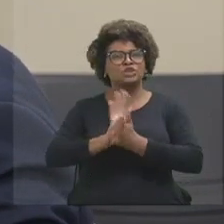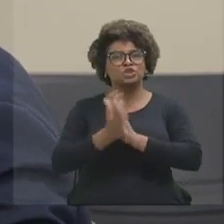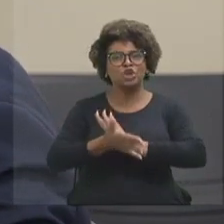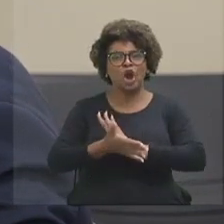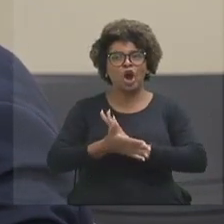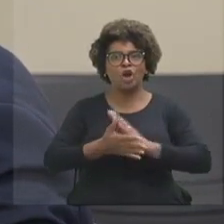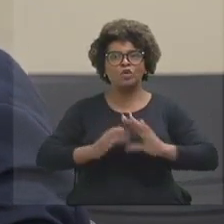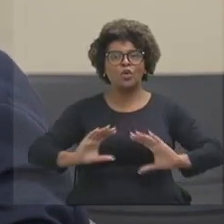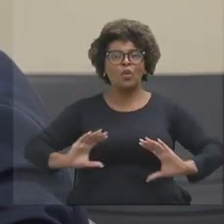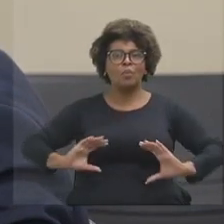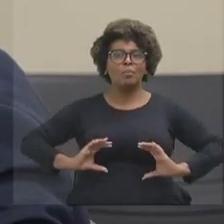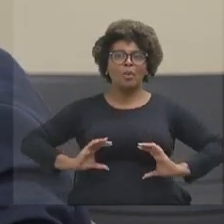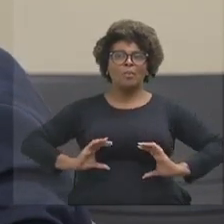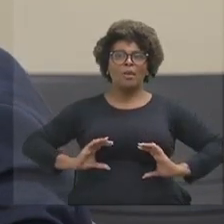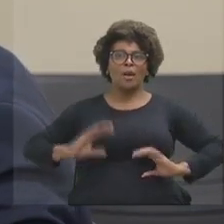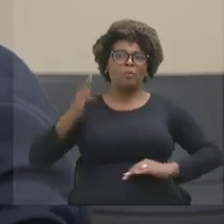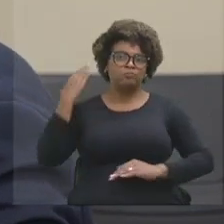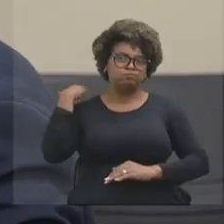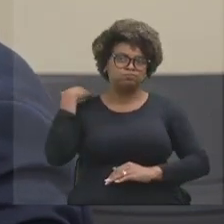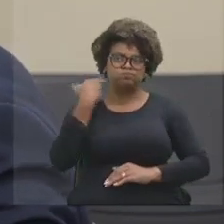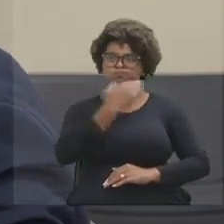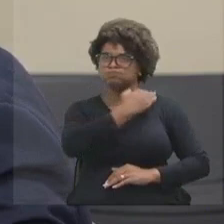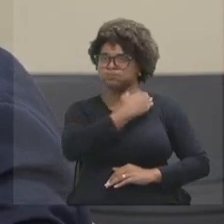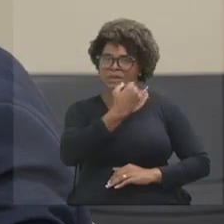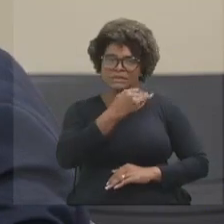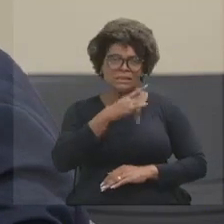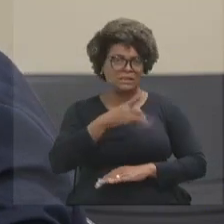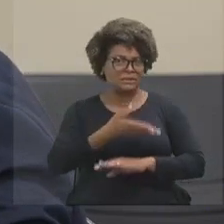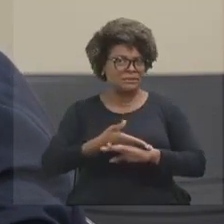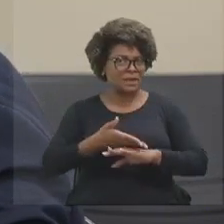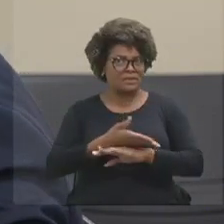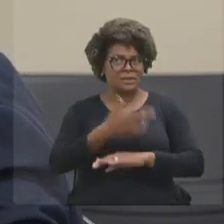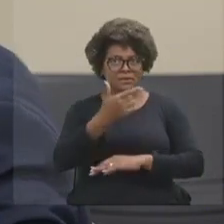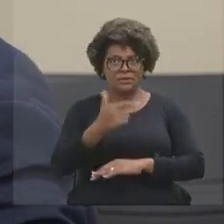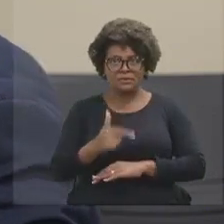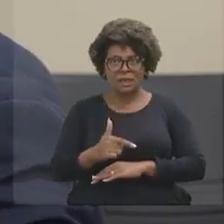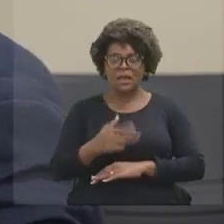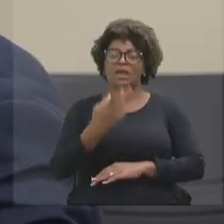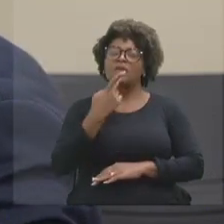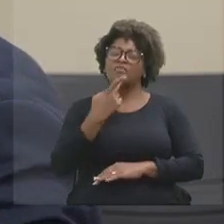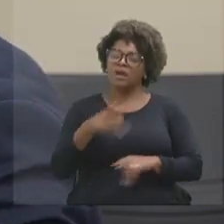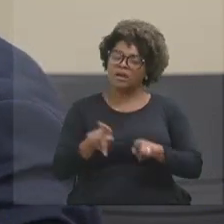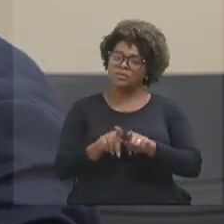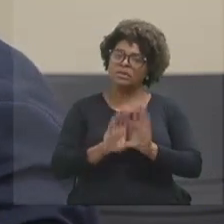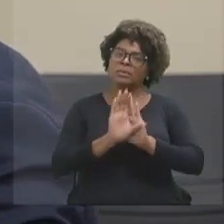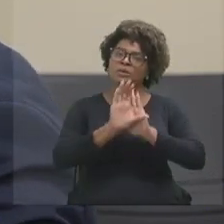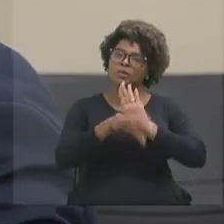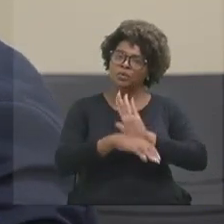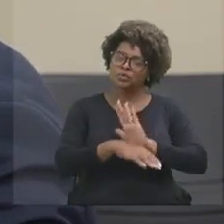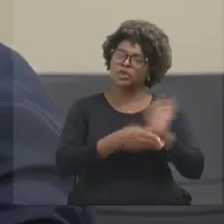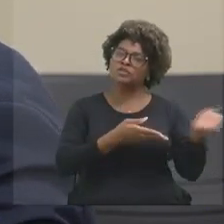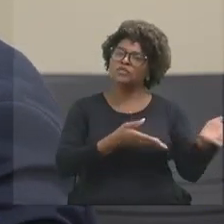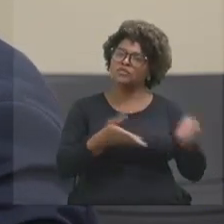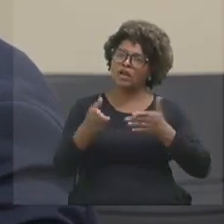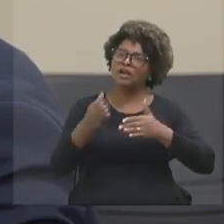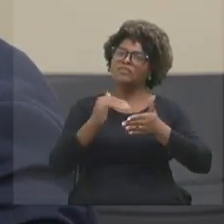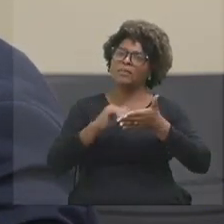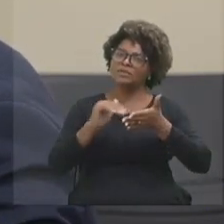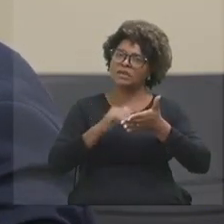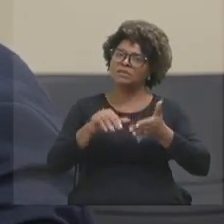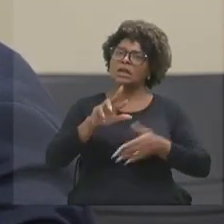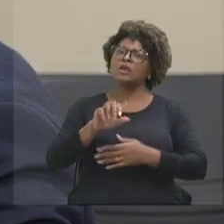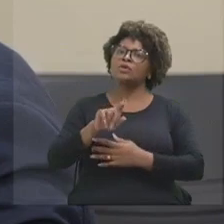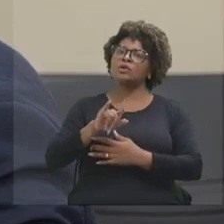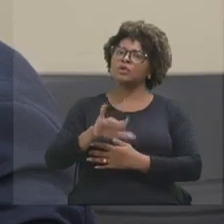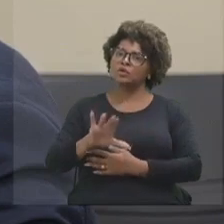duas demandas que a senhora traz para mim para mim aqui para avaliar e sobre concurso público sistema prisional vou levar isso para o secretário também Rogério grego é